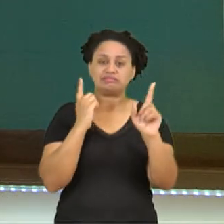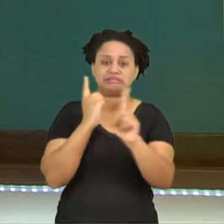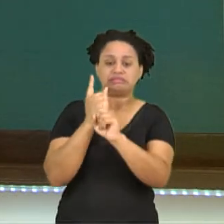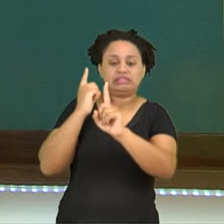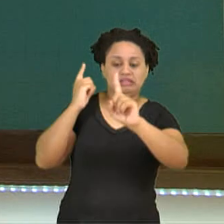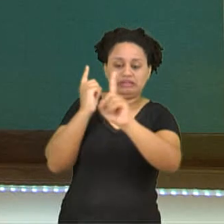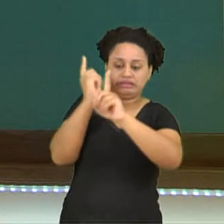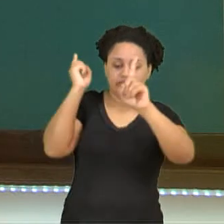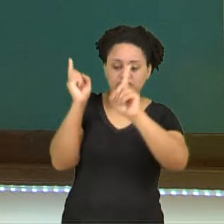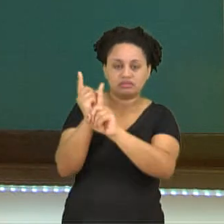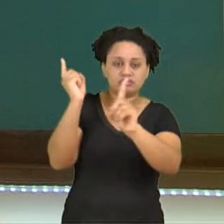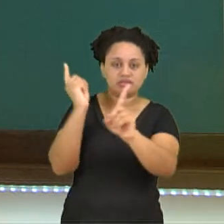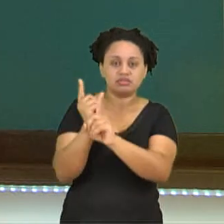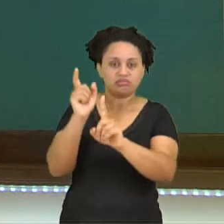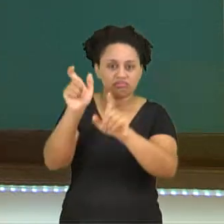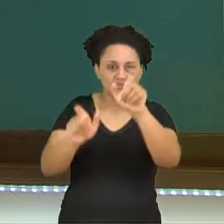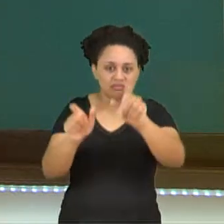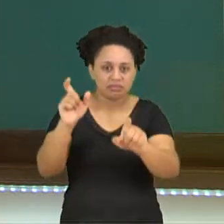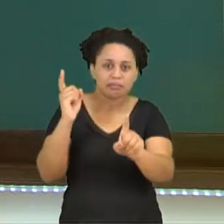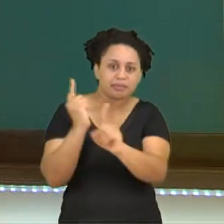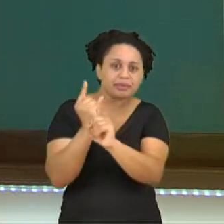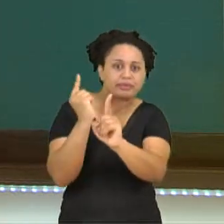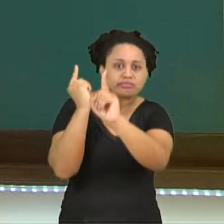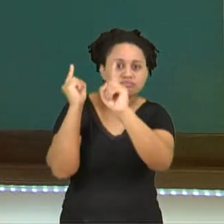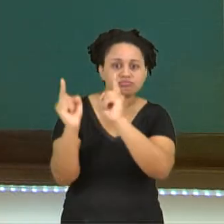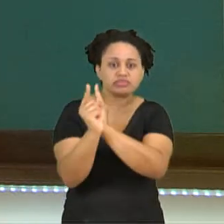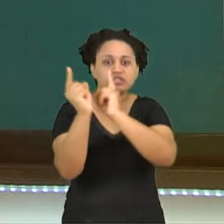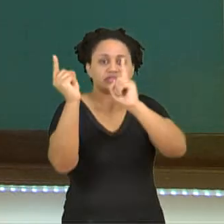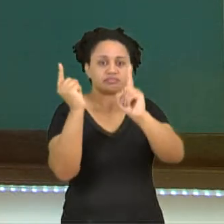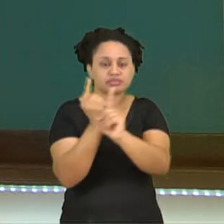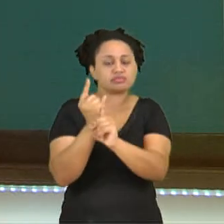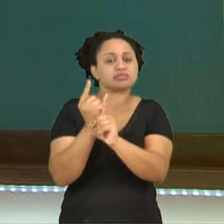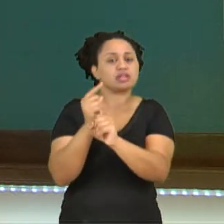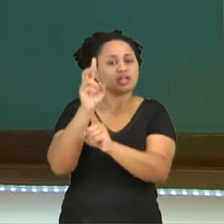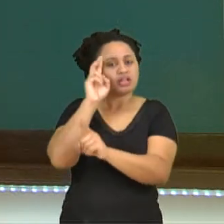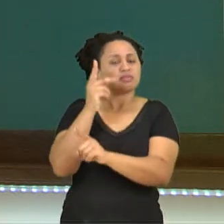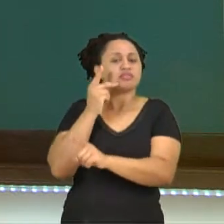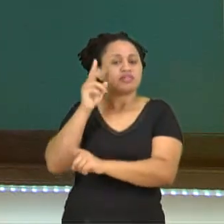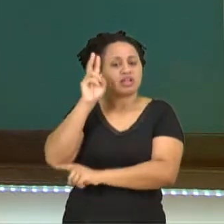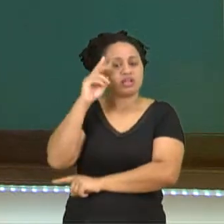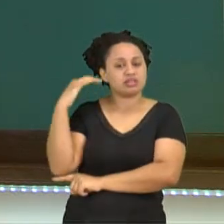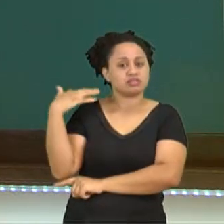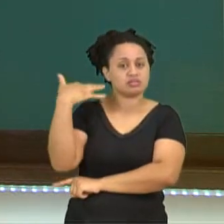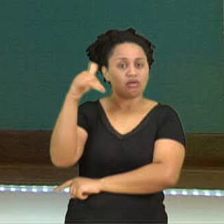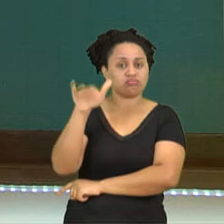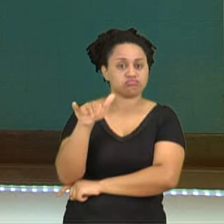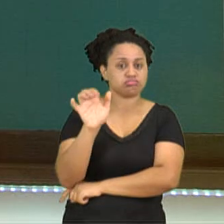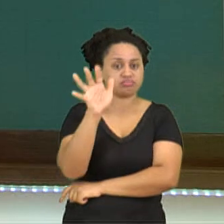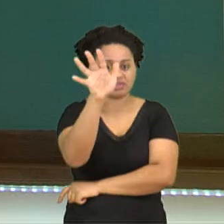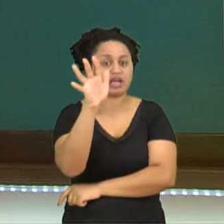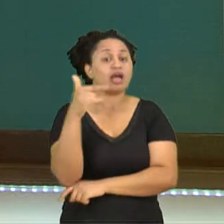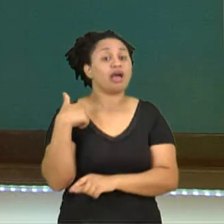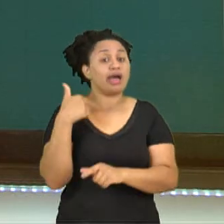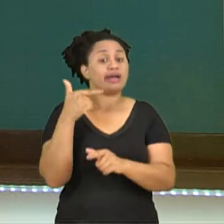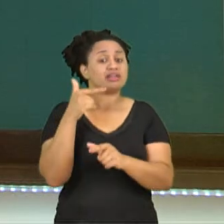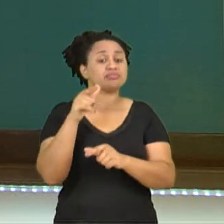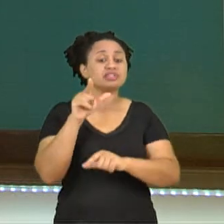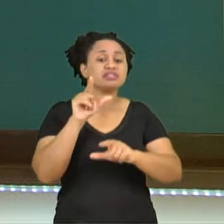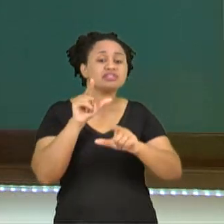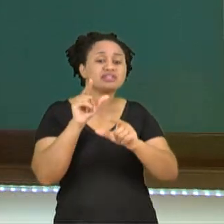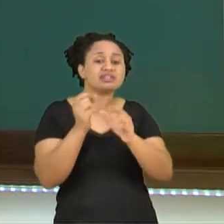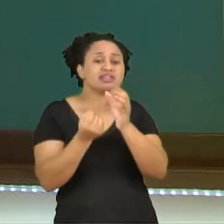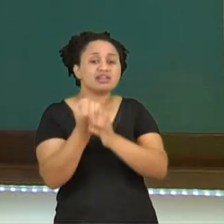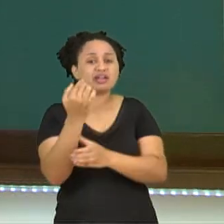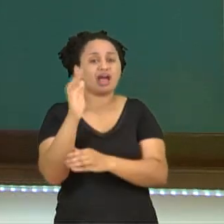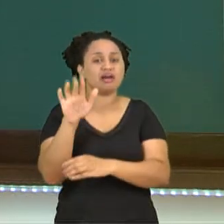falei da história do basquetebol, que era um jogo que não tivesse tanto contato físico, certo? Então